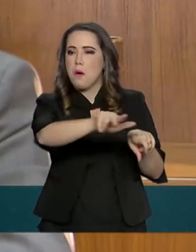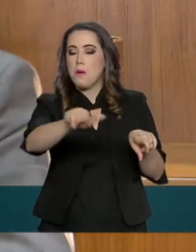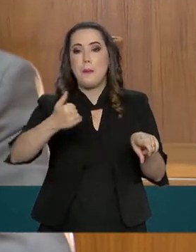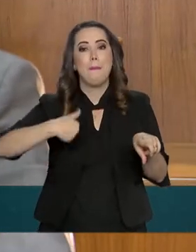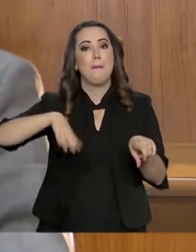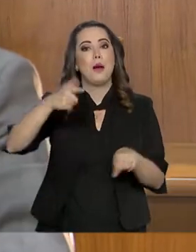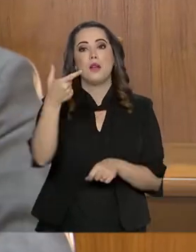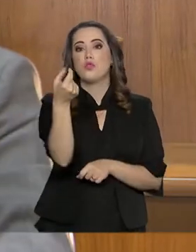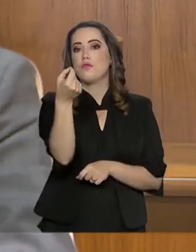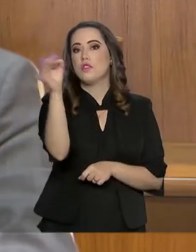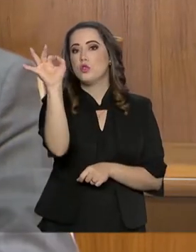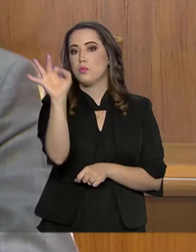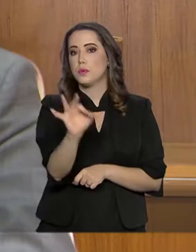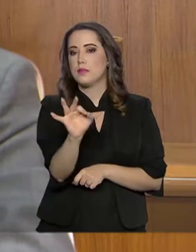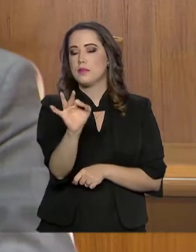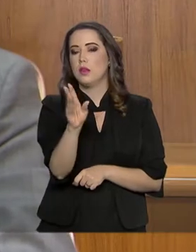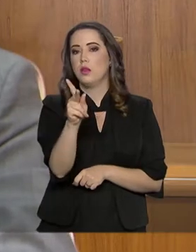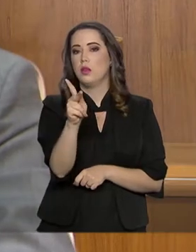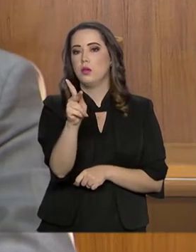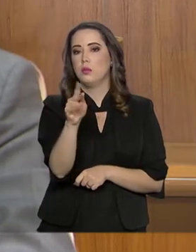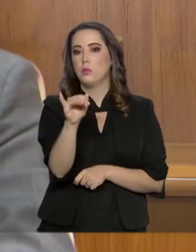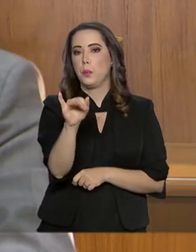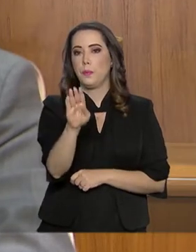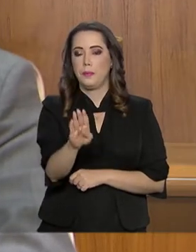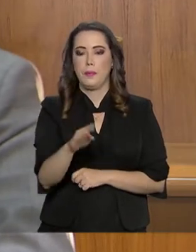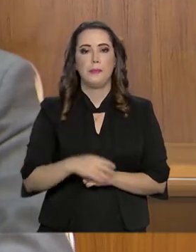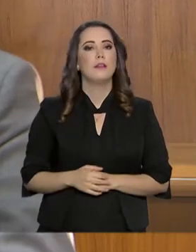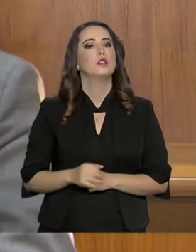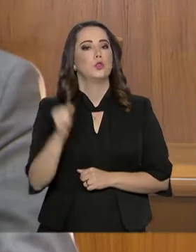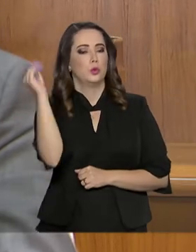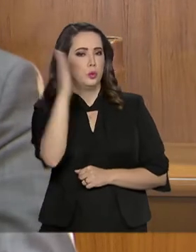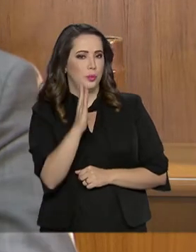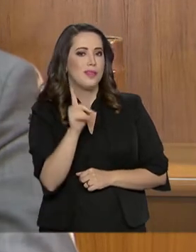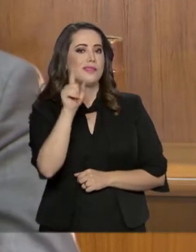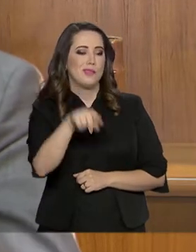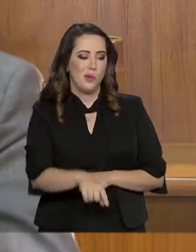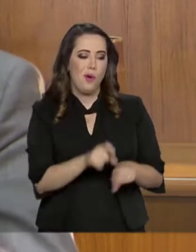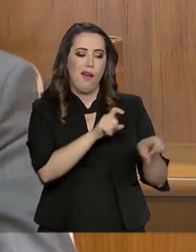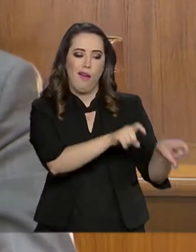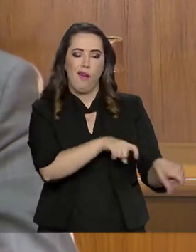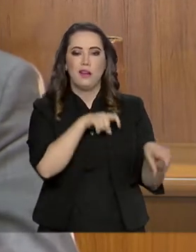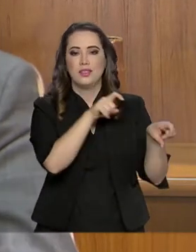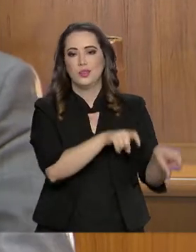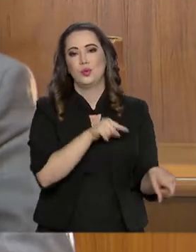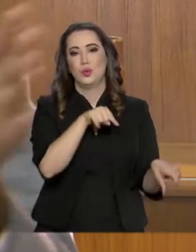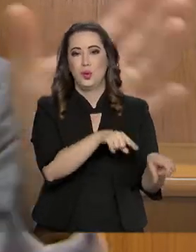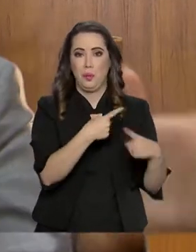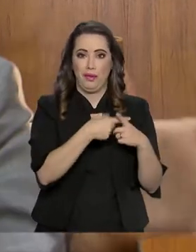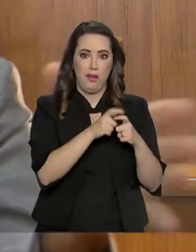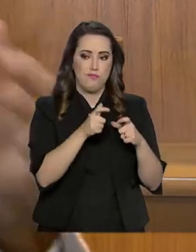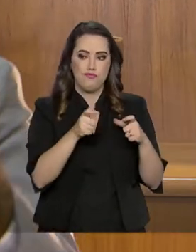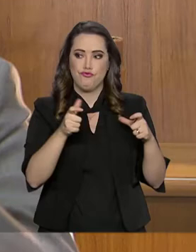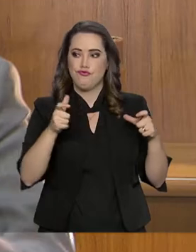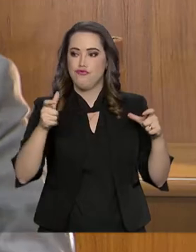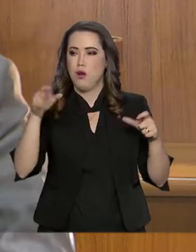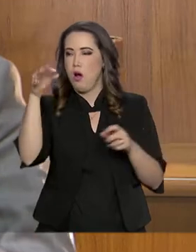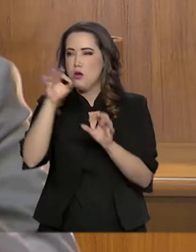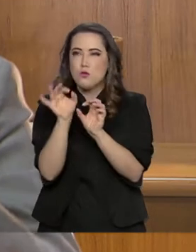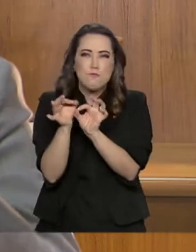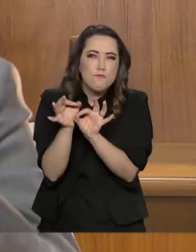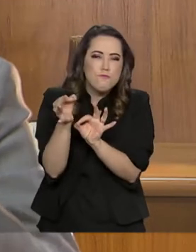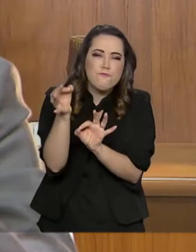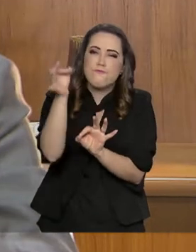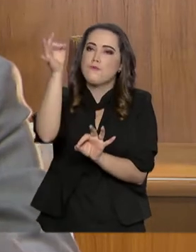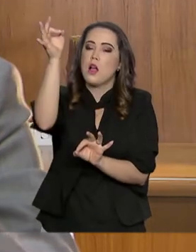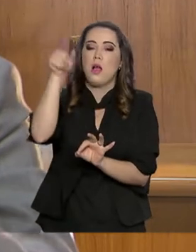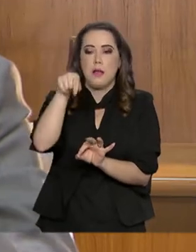mais do que 20% do PIB. E o país é inegavelmente um país de vocação agrícola. Somos um país grande, um país que tem muita gente no campo, que sabe trabalhar bem com a